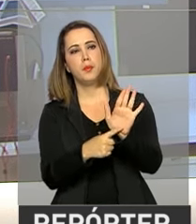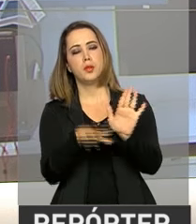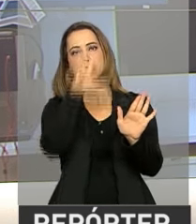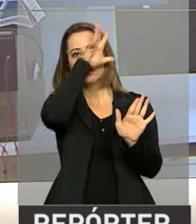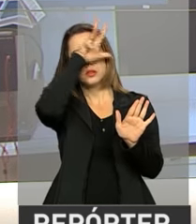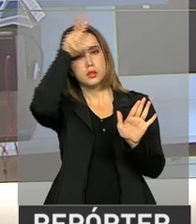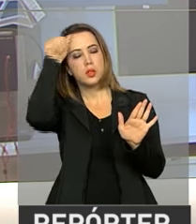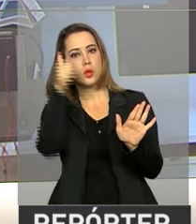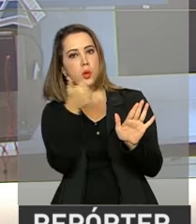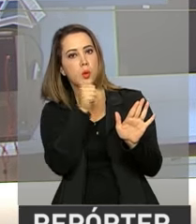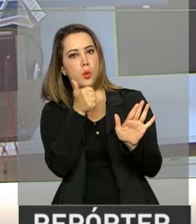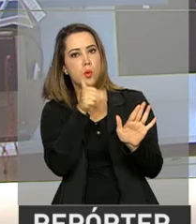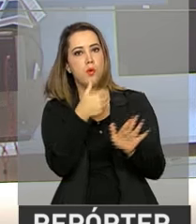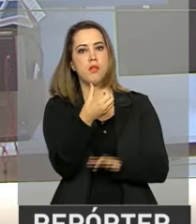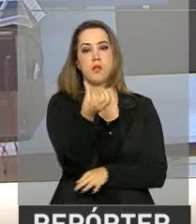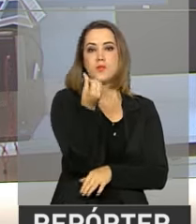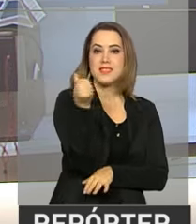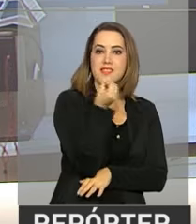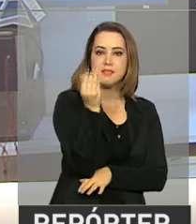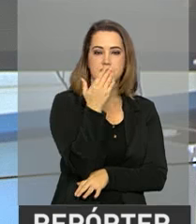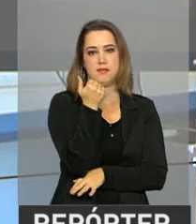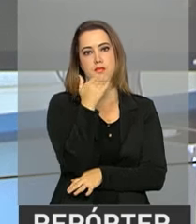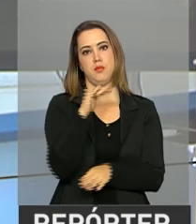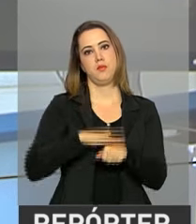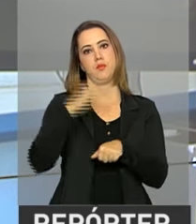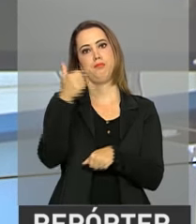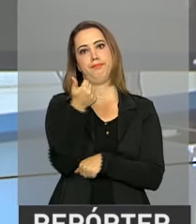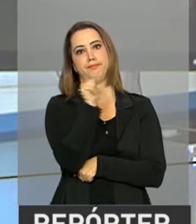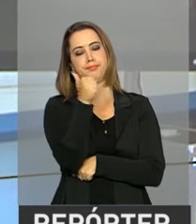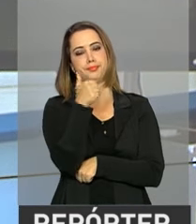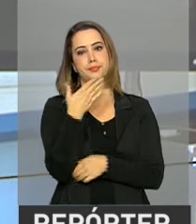alimento mais consumido pelos jovens.